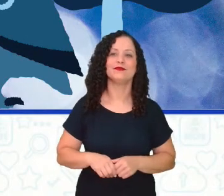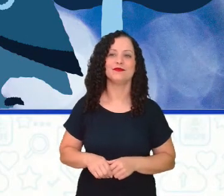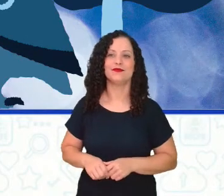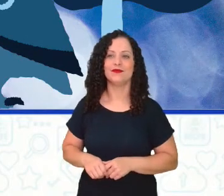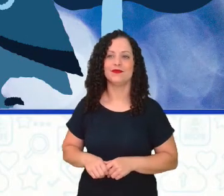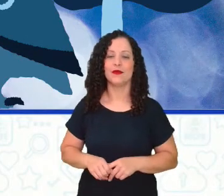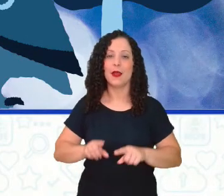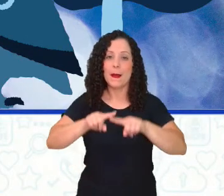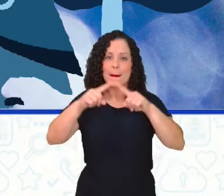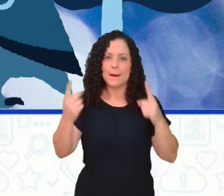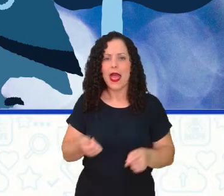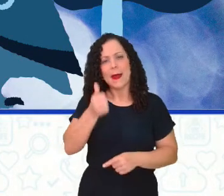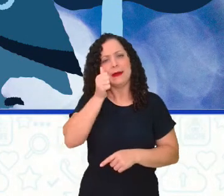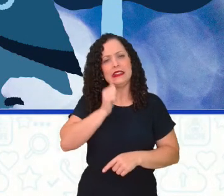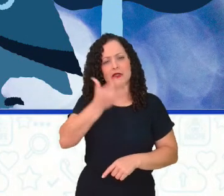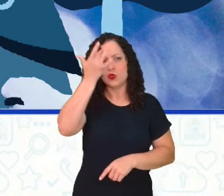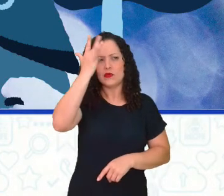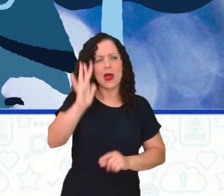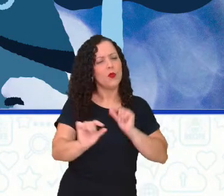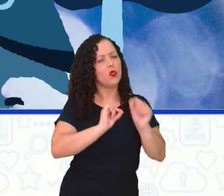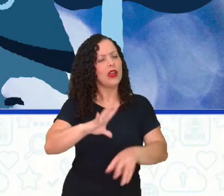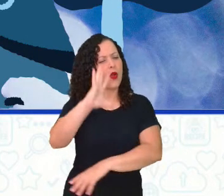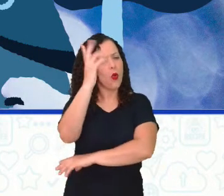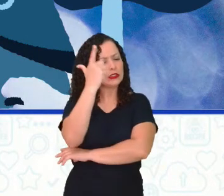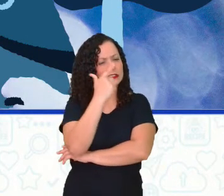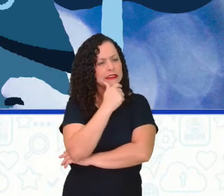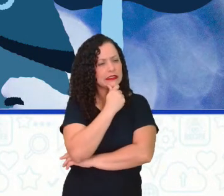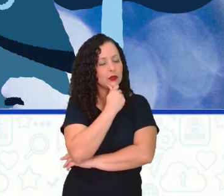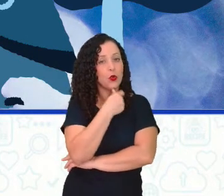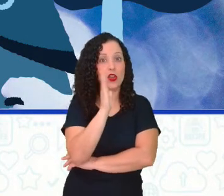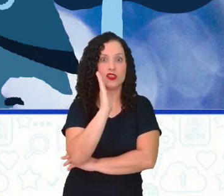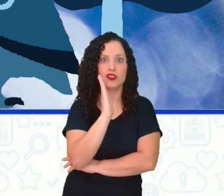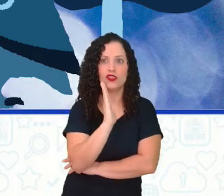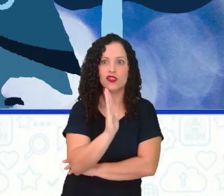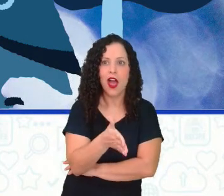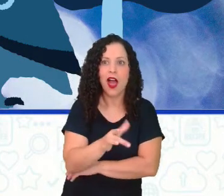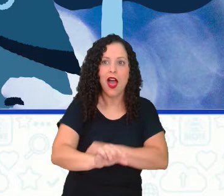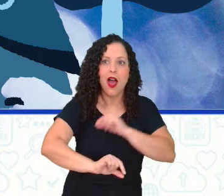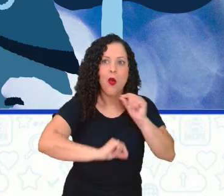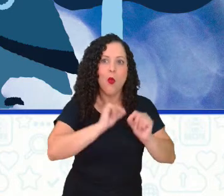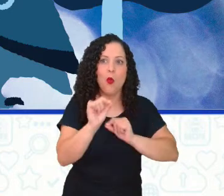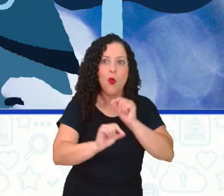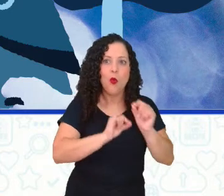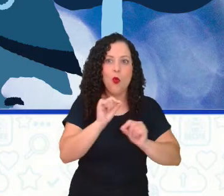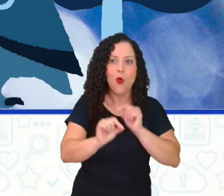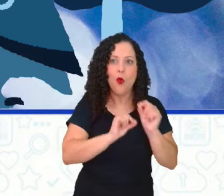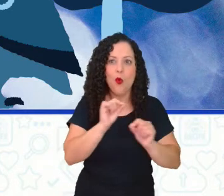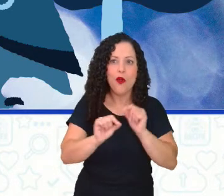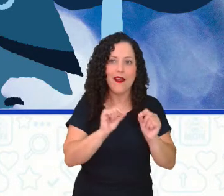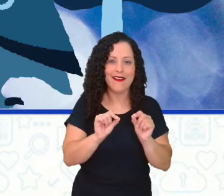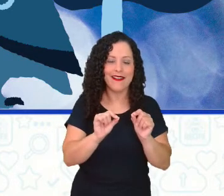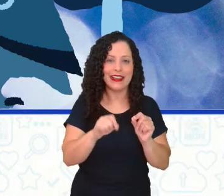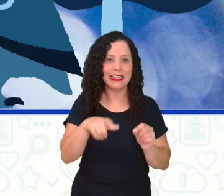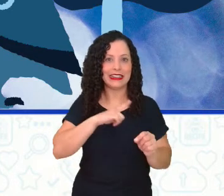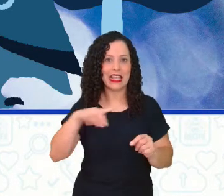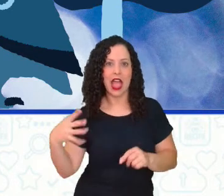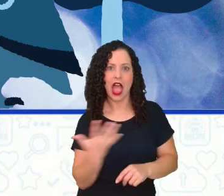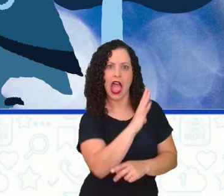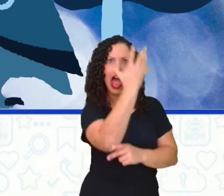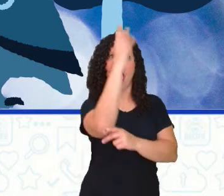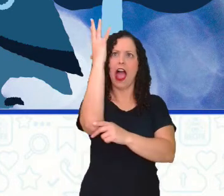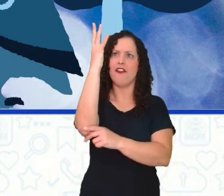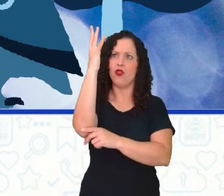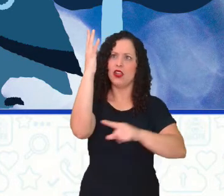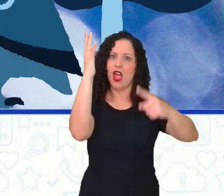menina não soube como aconteceu. Quando viu, já estava a cavalo do galho mais alto da árvore, catando